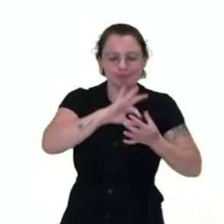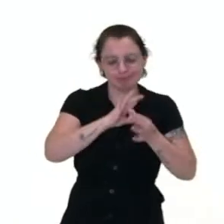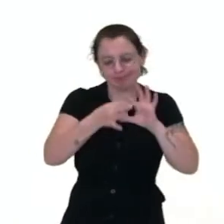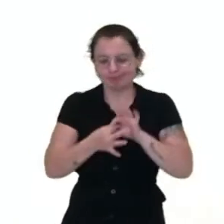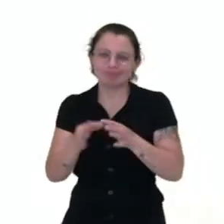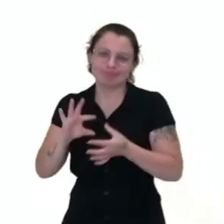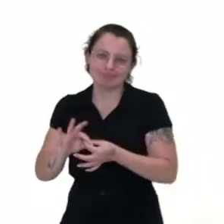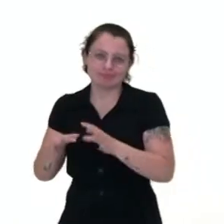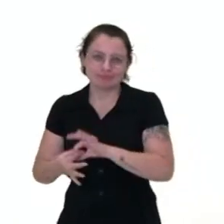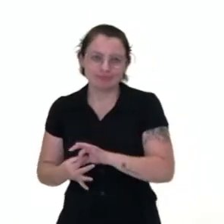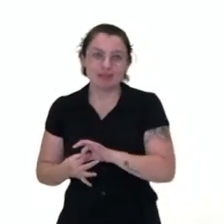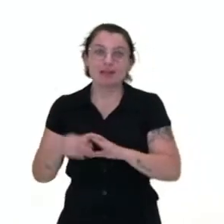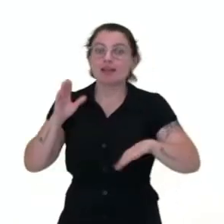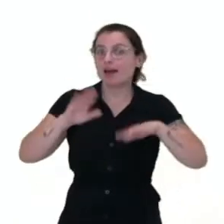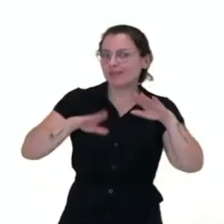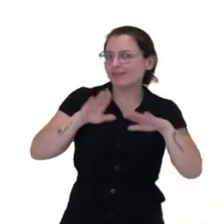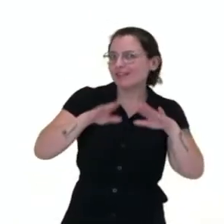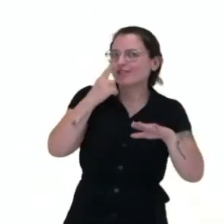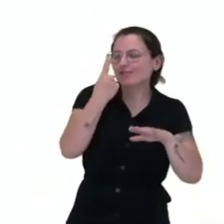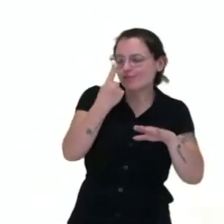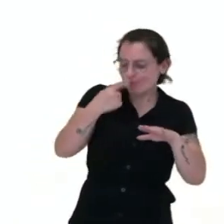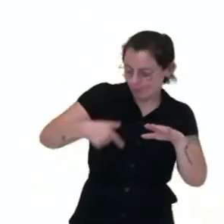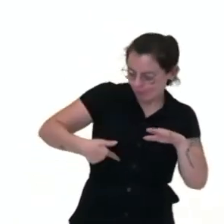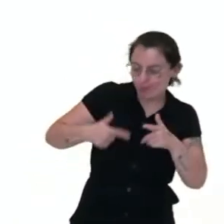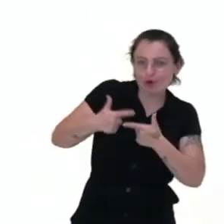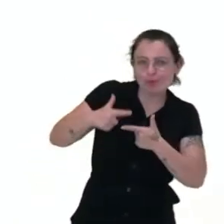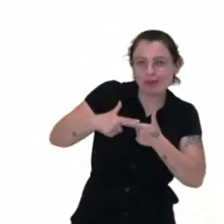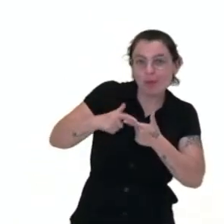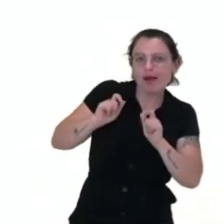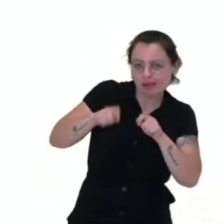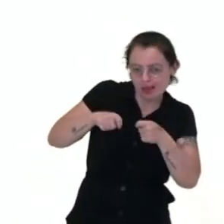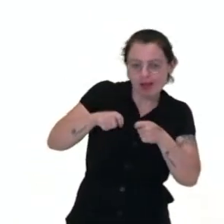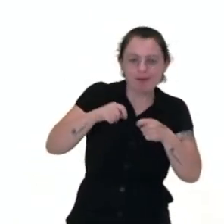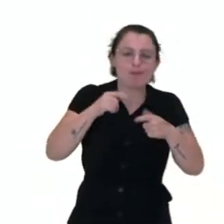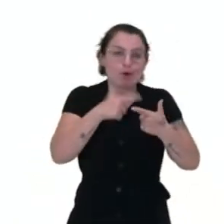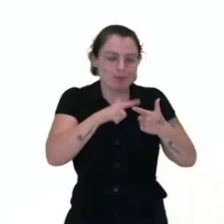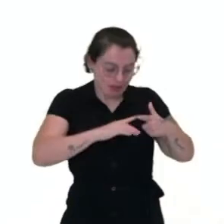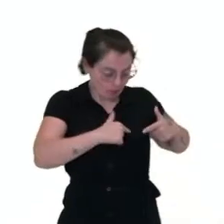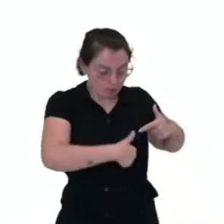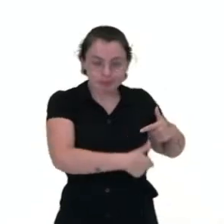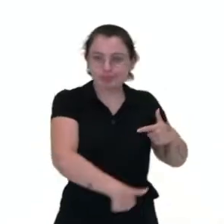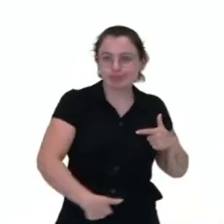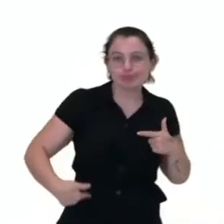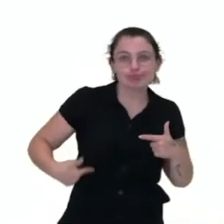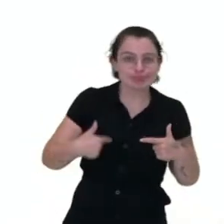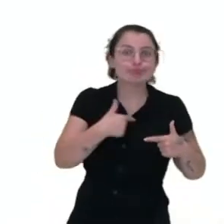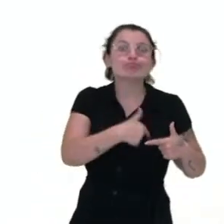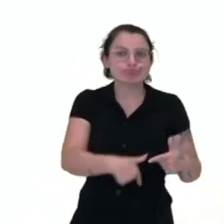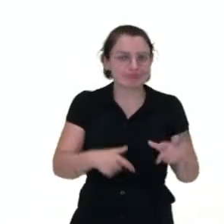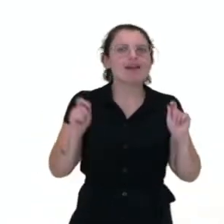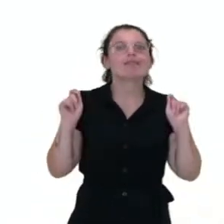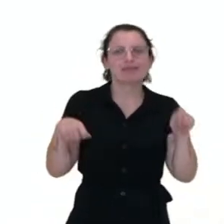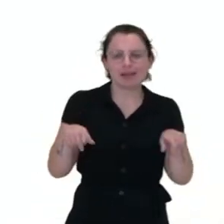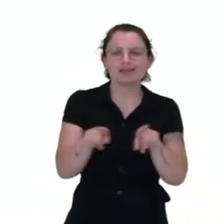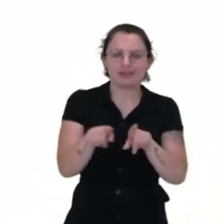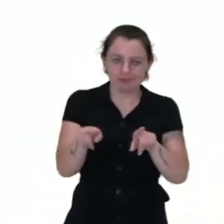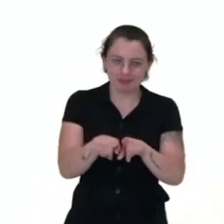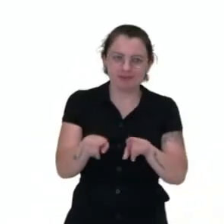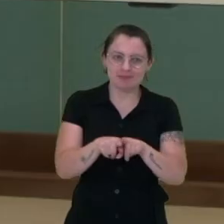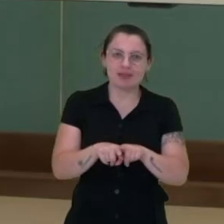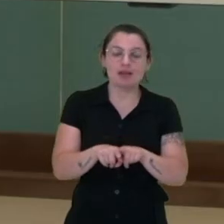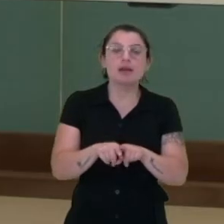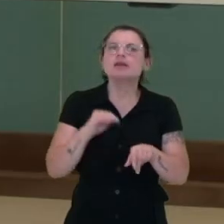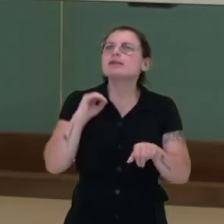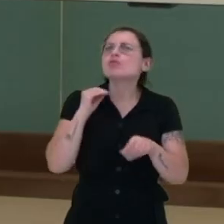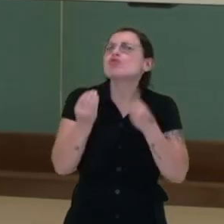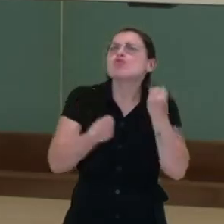E a falha de um órgão pode afetar outros órgãos. A forma mais comum de proliferação é pela via sanguínea.